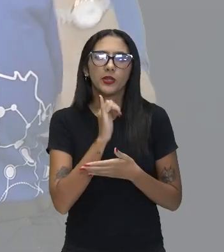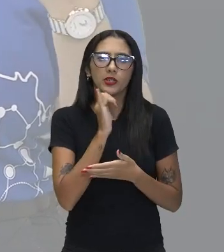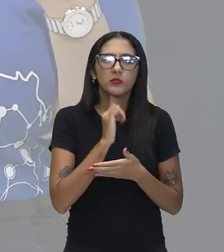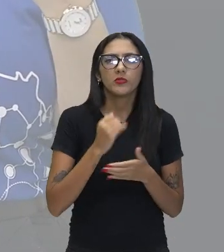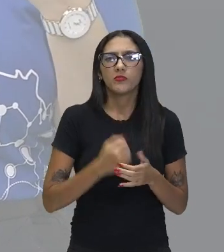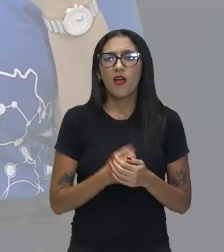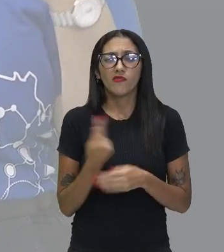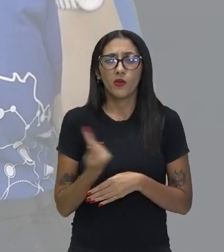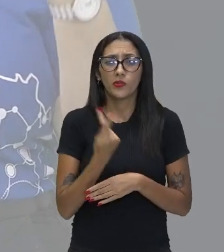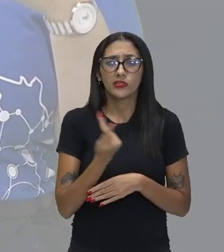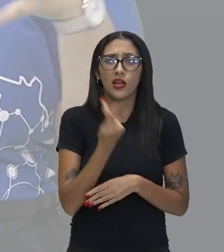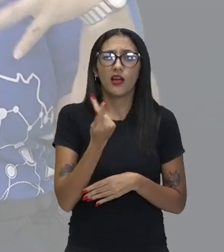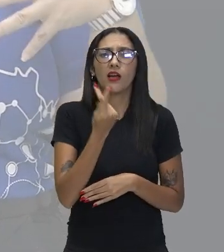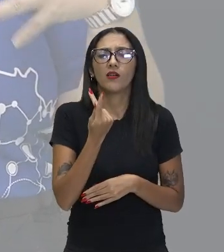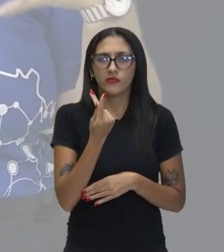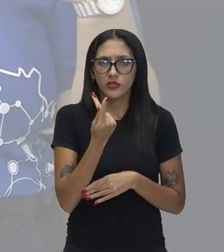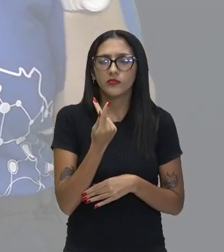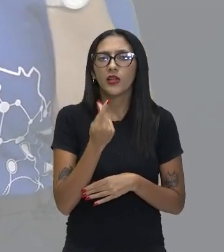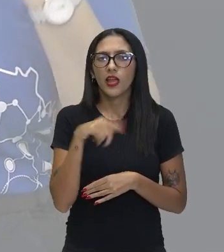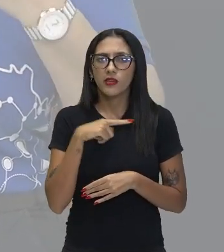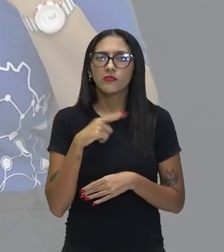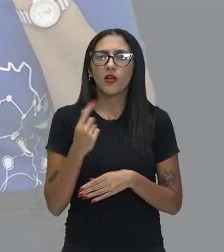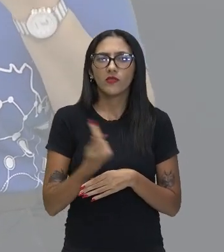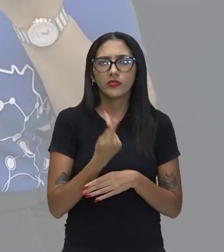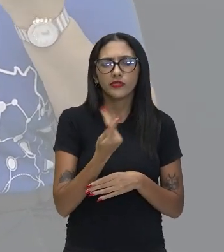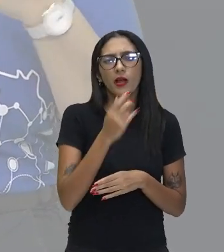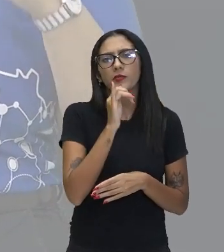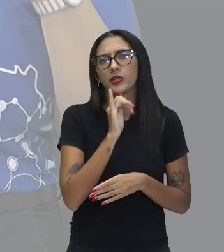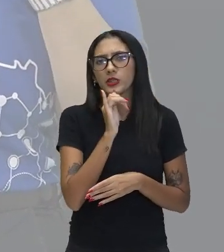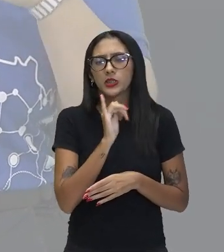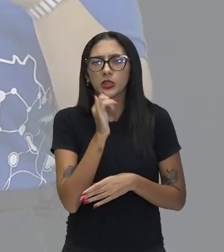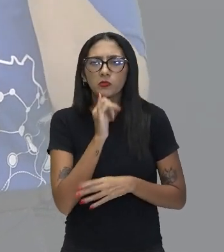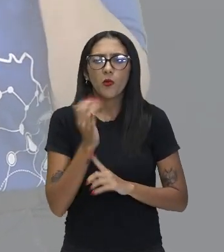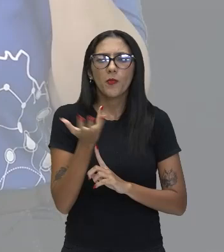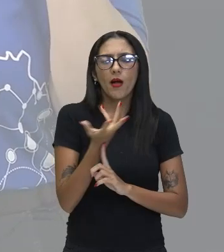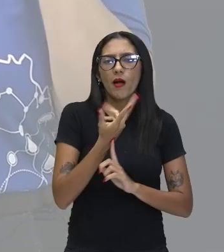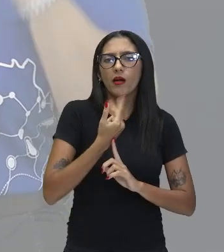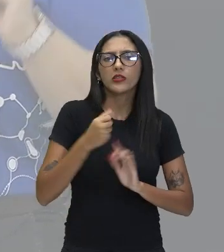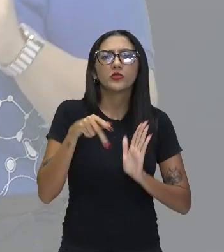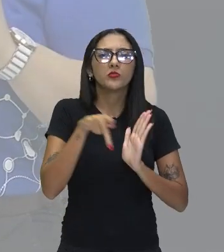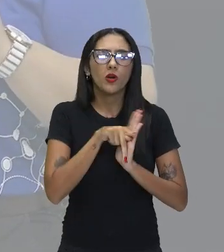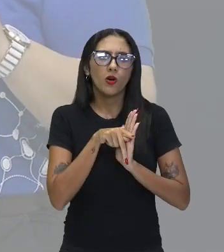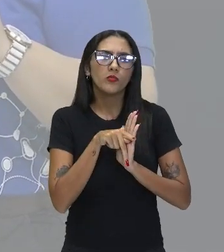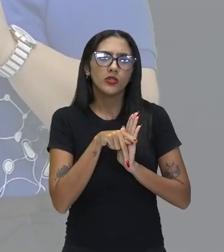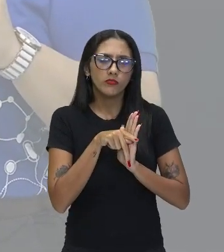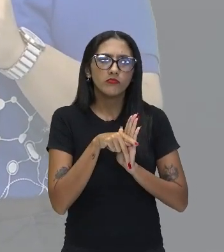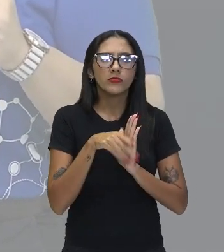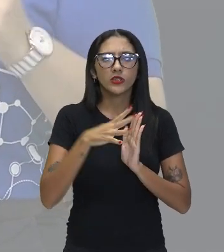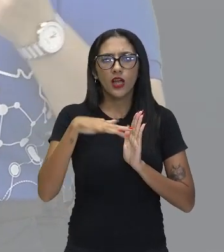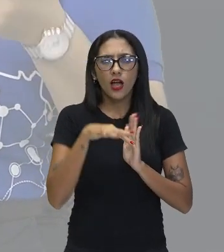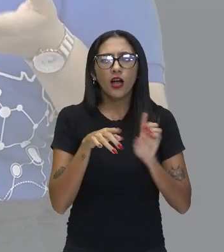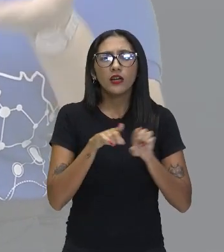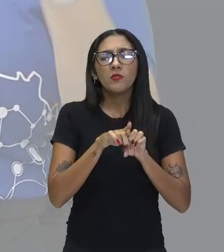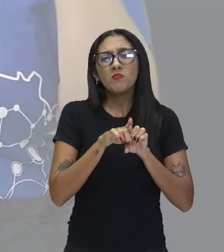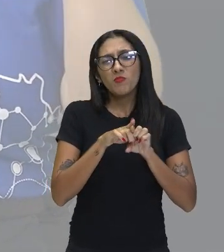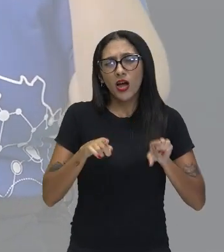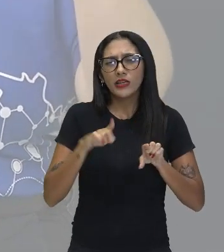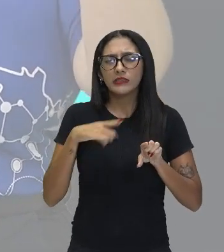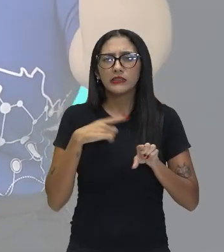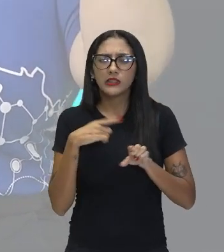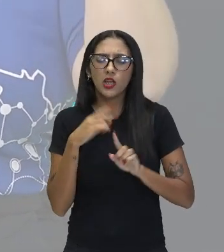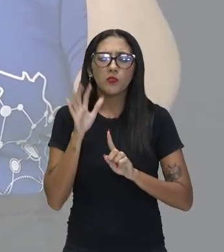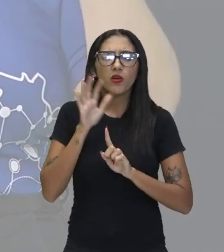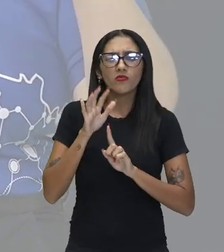que pregava, sim, uma arte nacional, mas que voltasse um pouco ao passado. Isso mesmo,